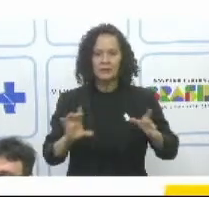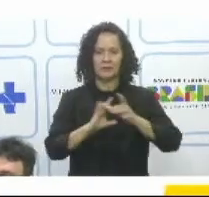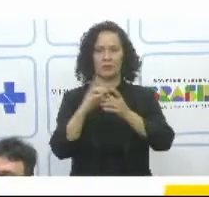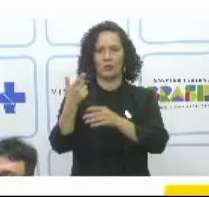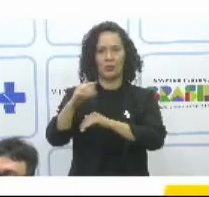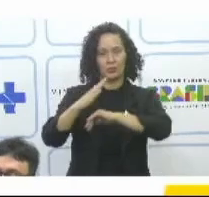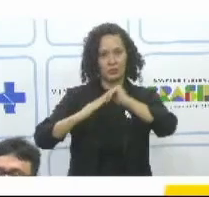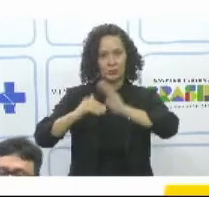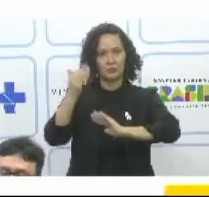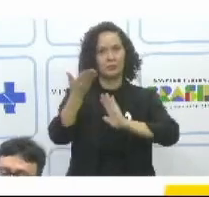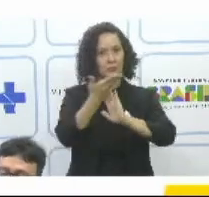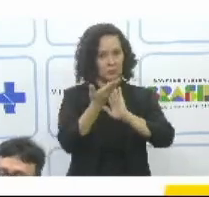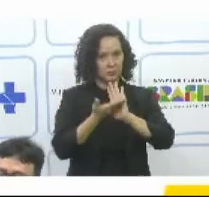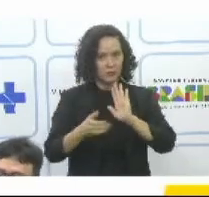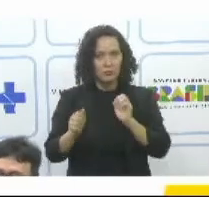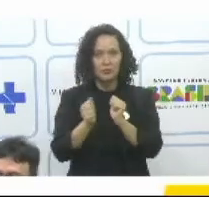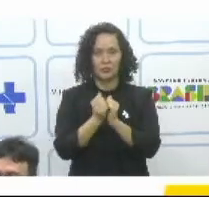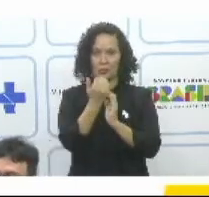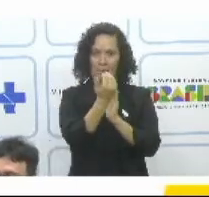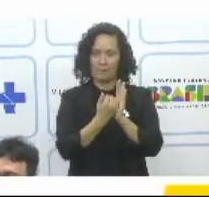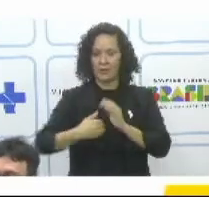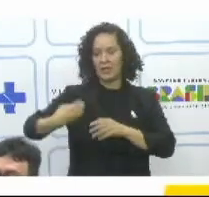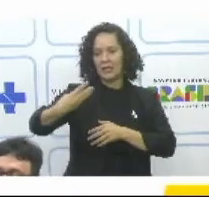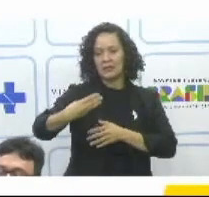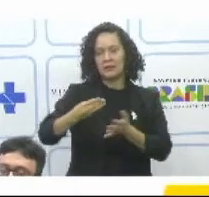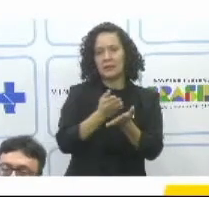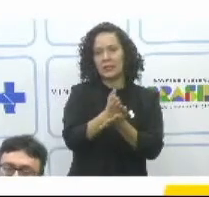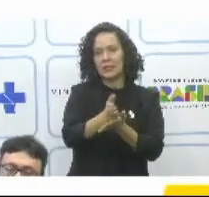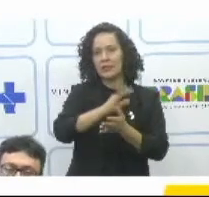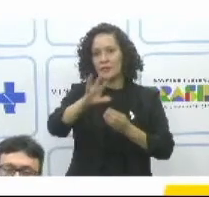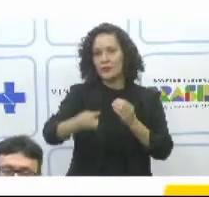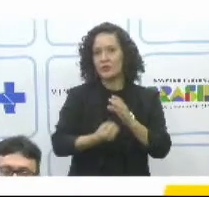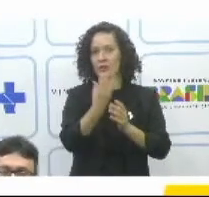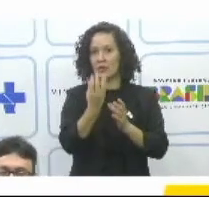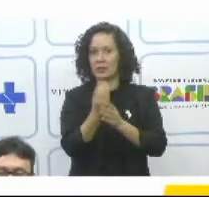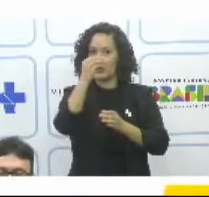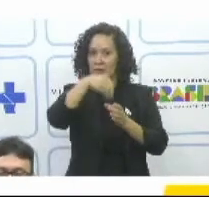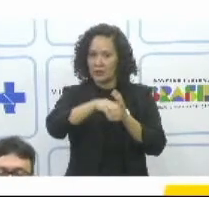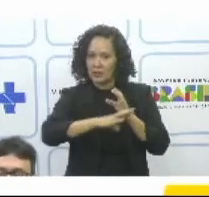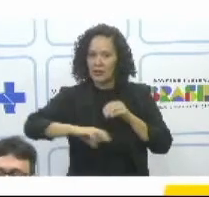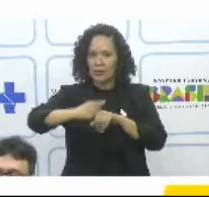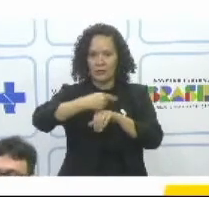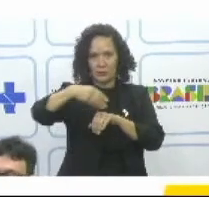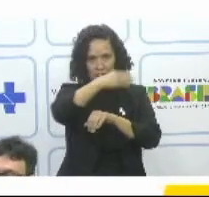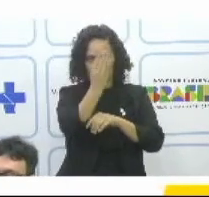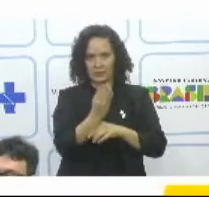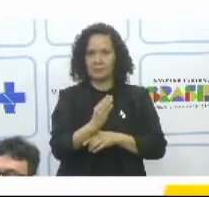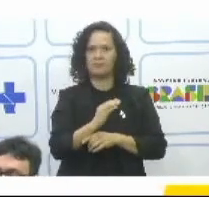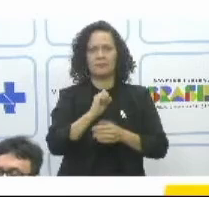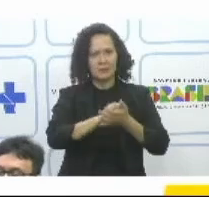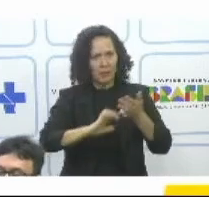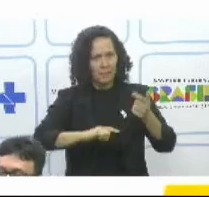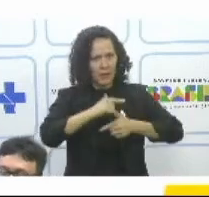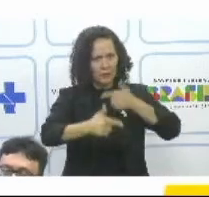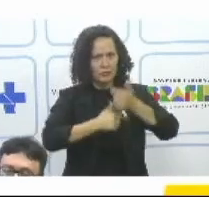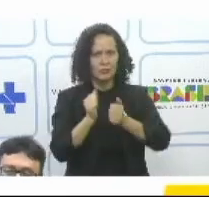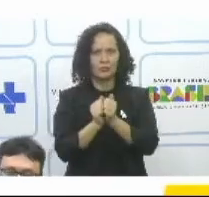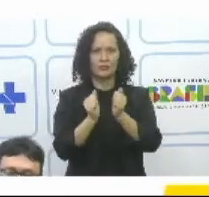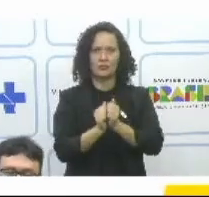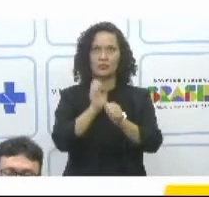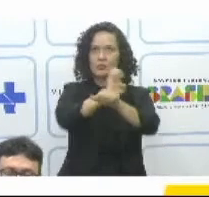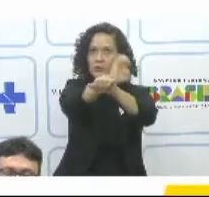outros programas. E é um terceiro eixo, a implementação dentro do território. Então, a gente tem feito ações junto